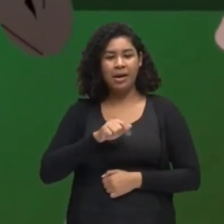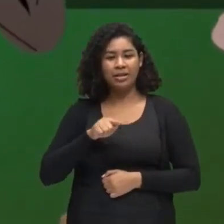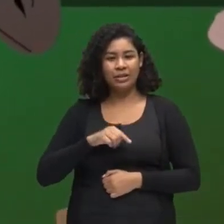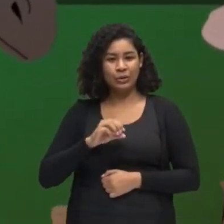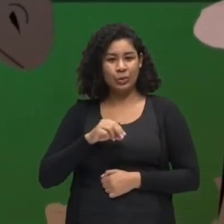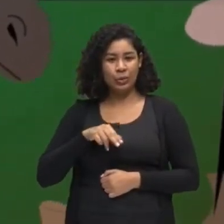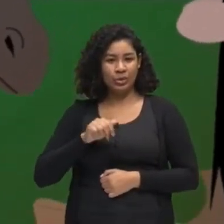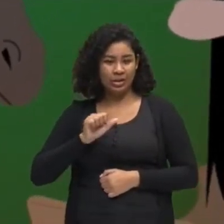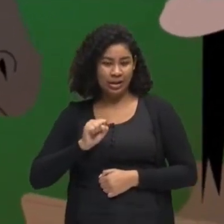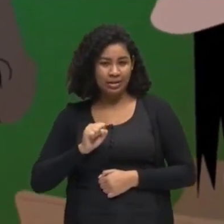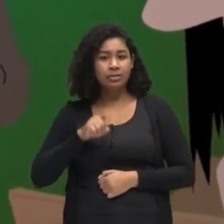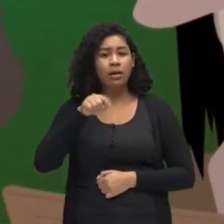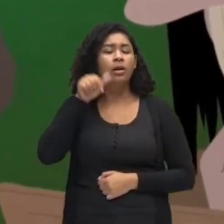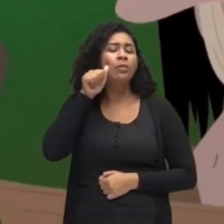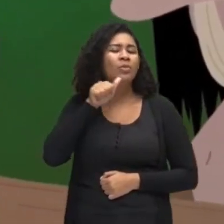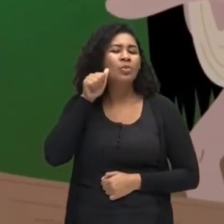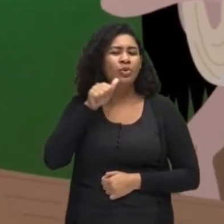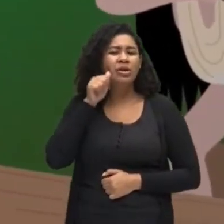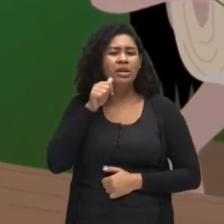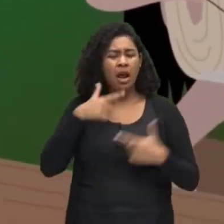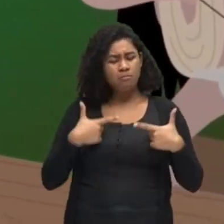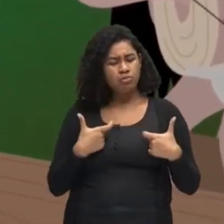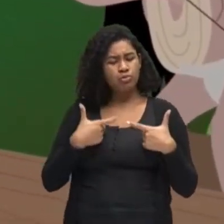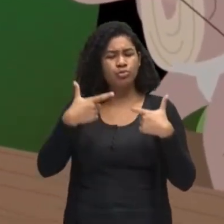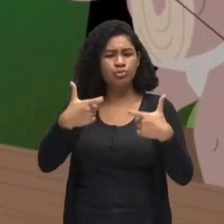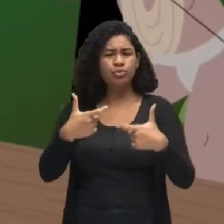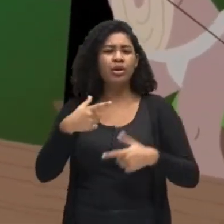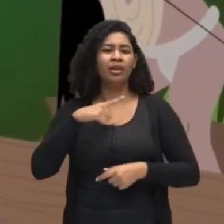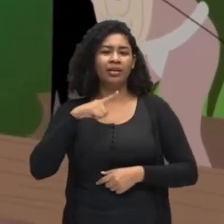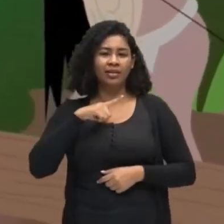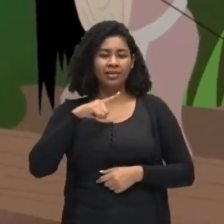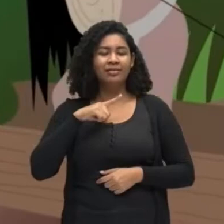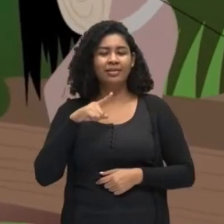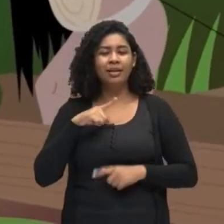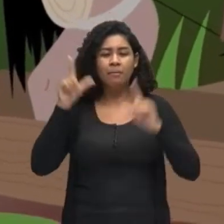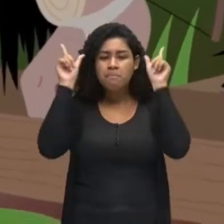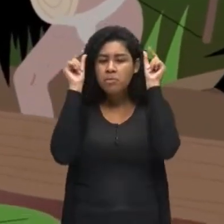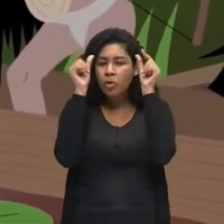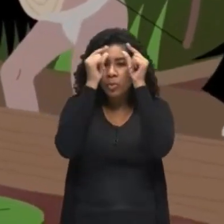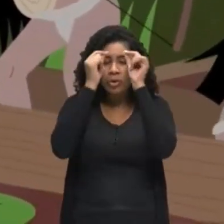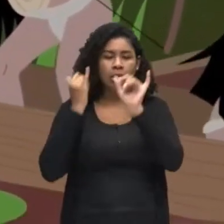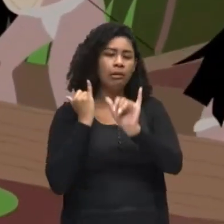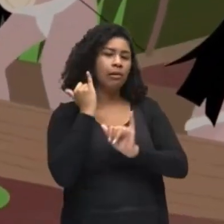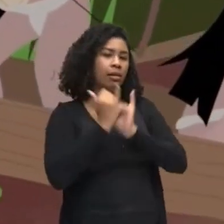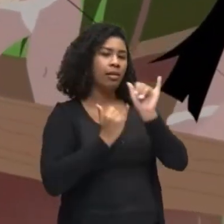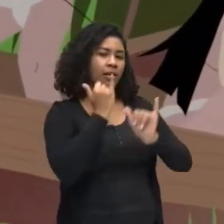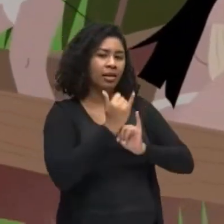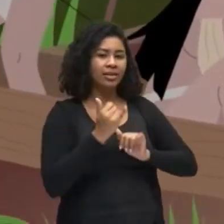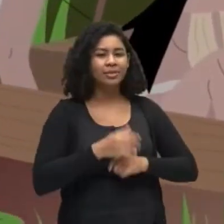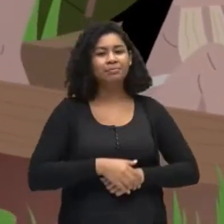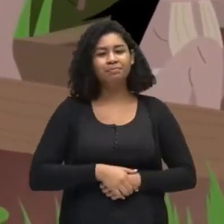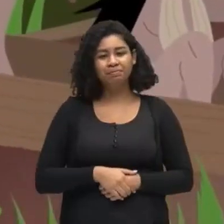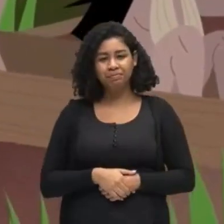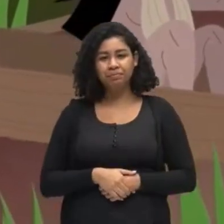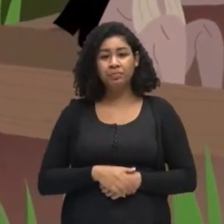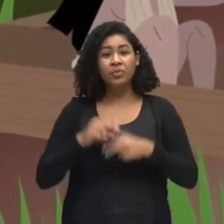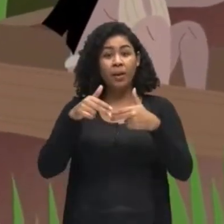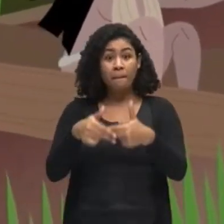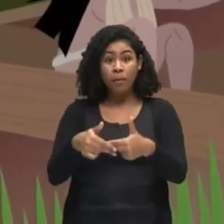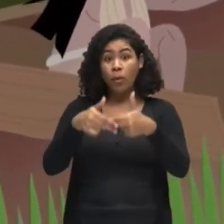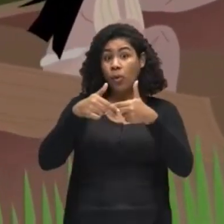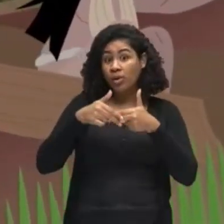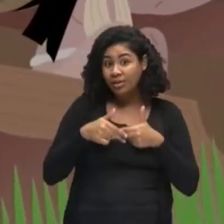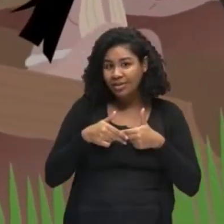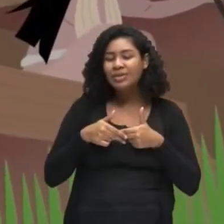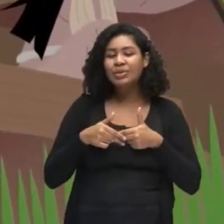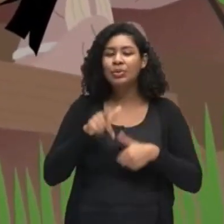das mulheres guerreiras na mitologia grega e inspirou a imaginação dos aventureiros europeus. Por causa disso,